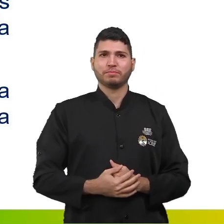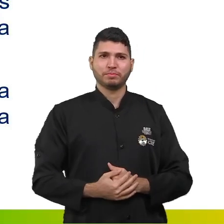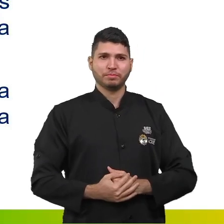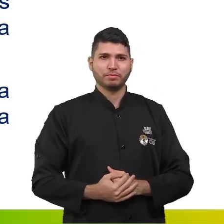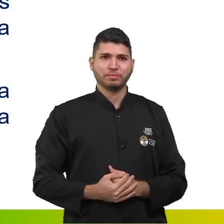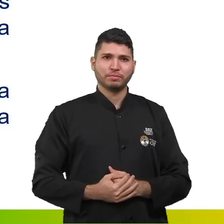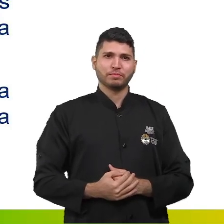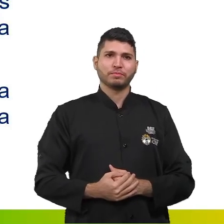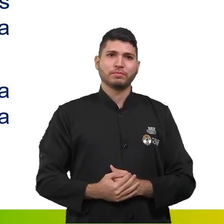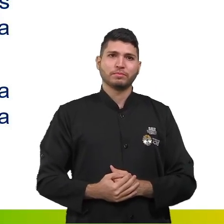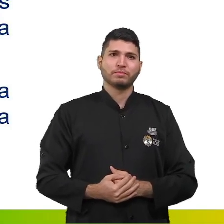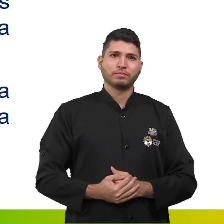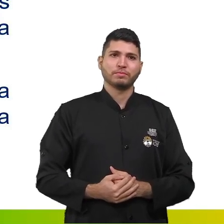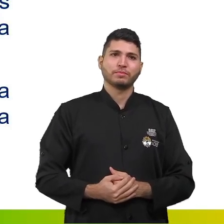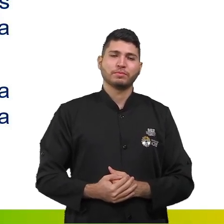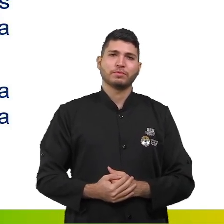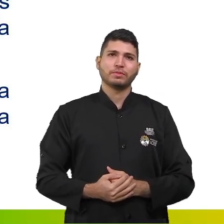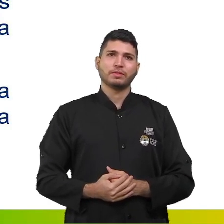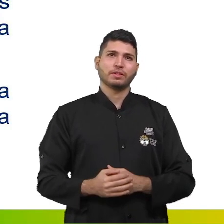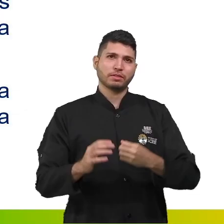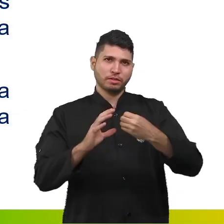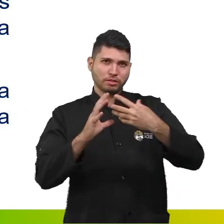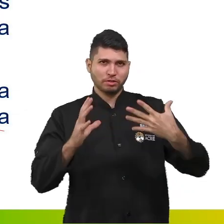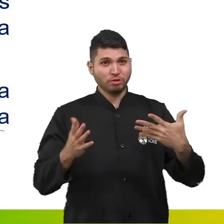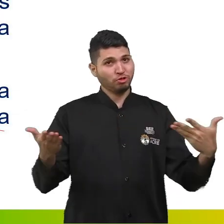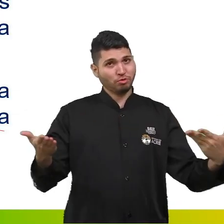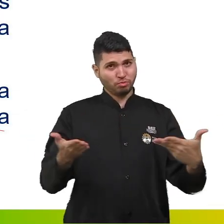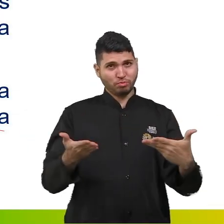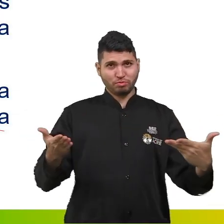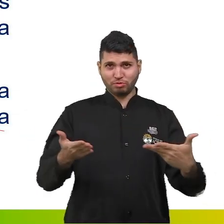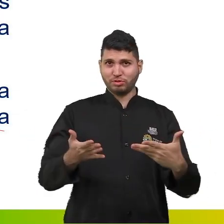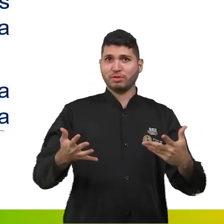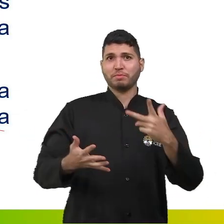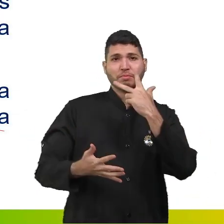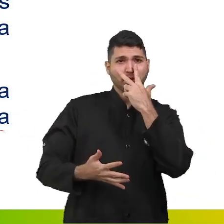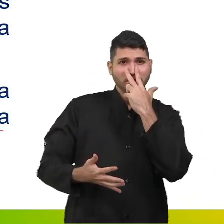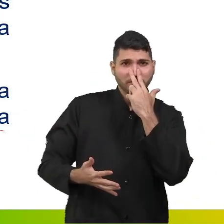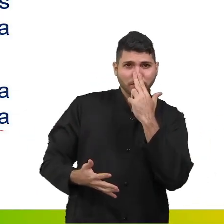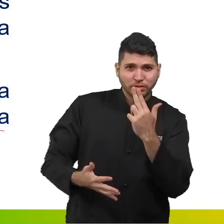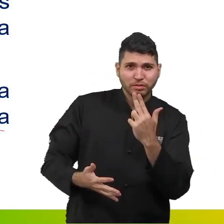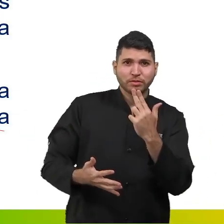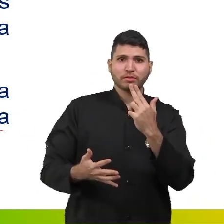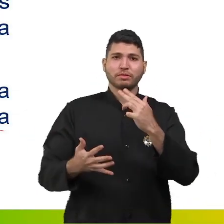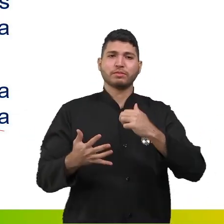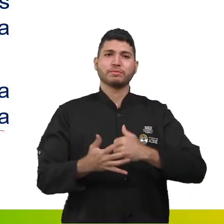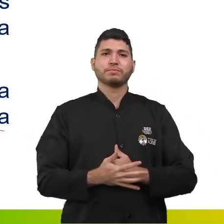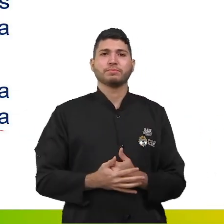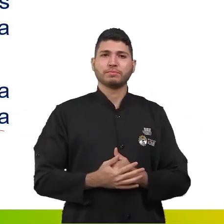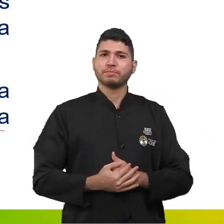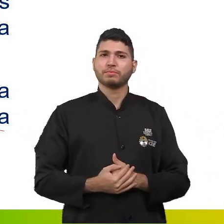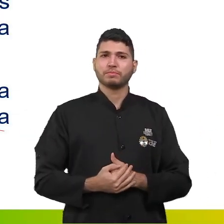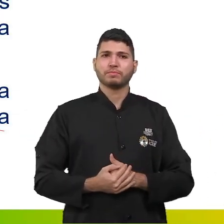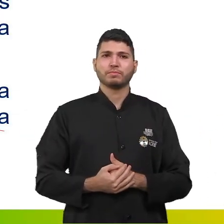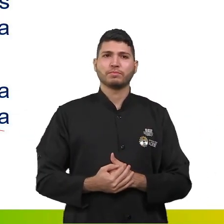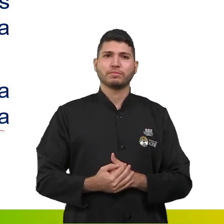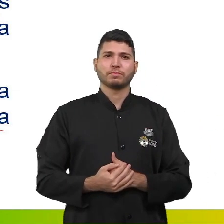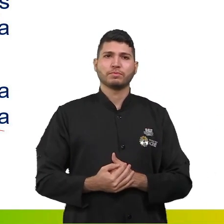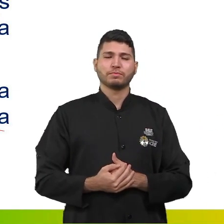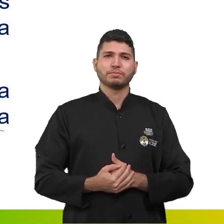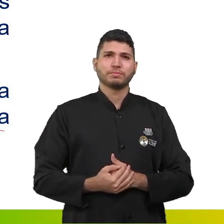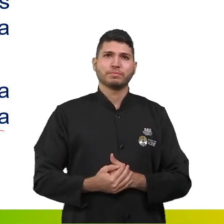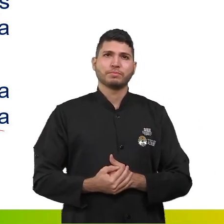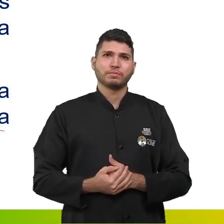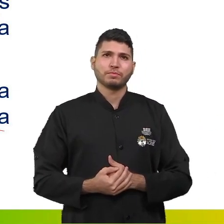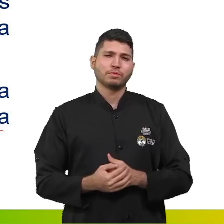na sociedade atual, exigindo nossa reflexão crítica. Professor, como que é essa ressonância